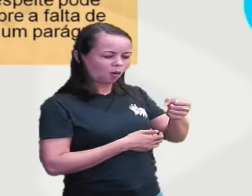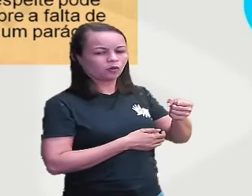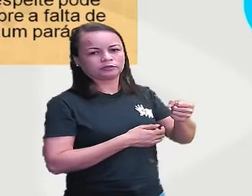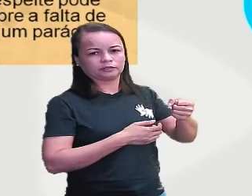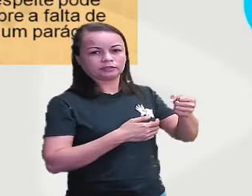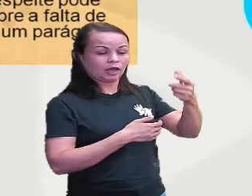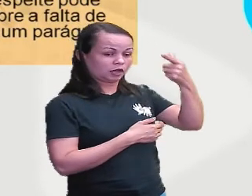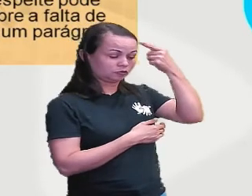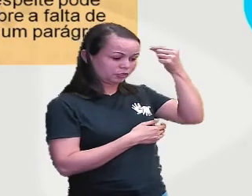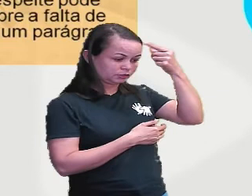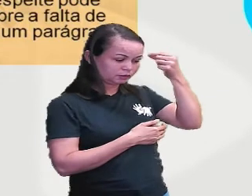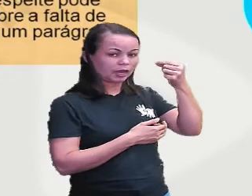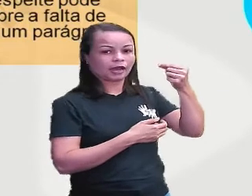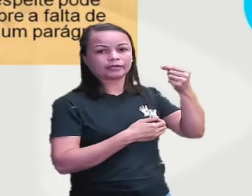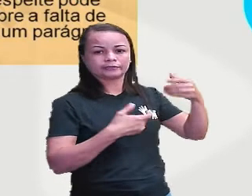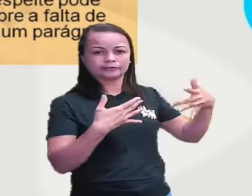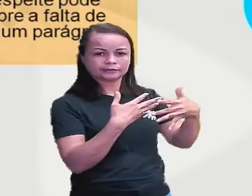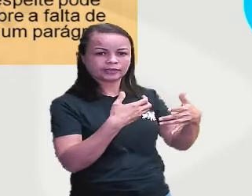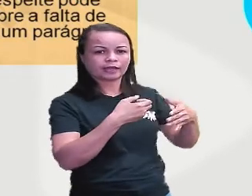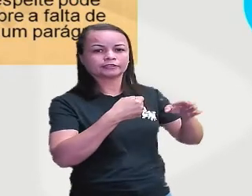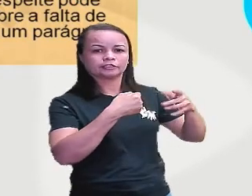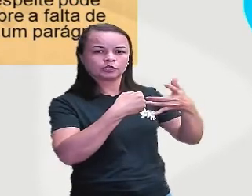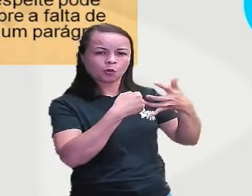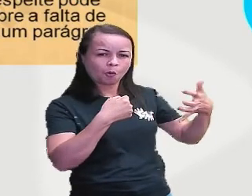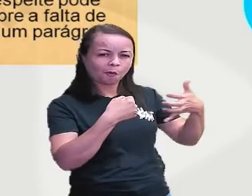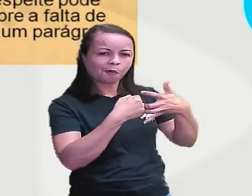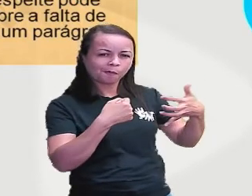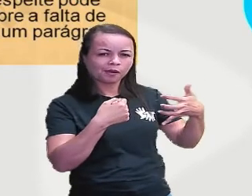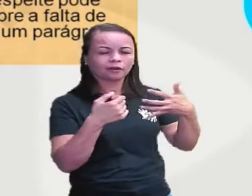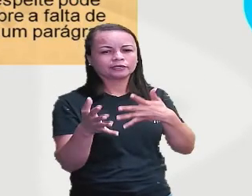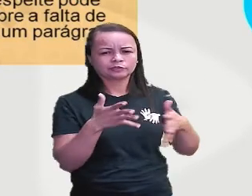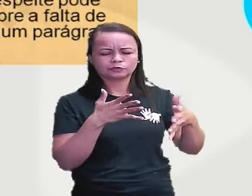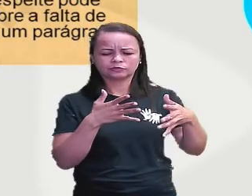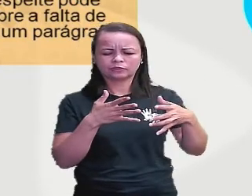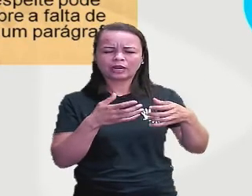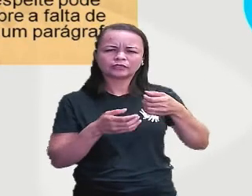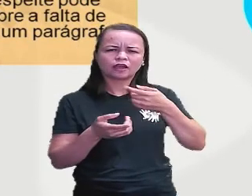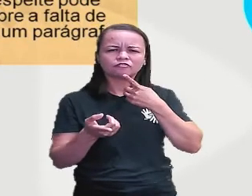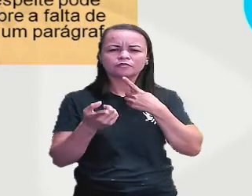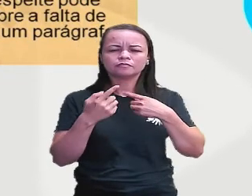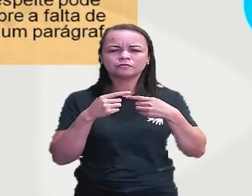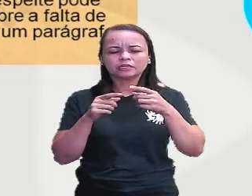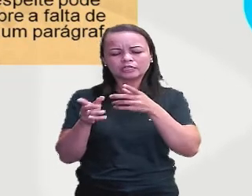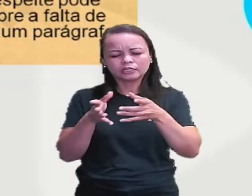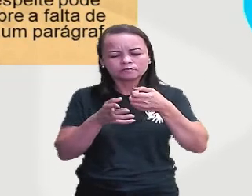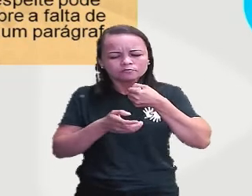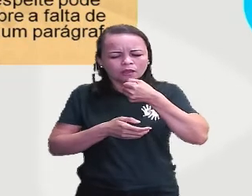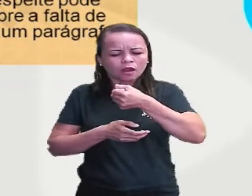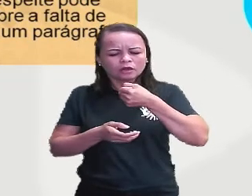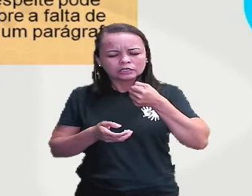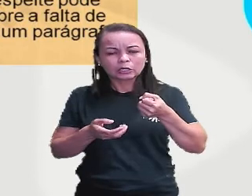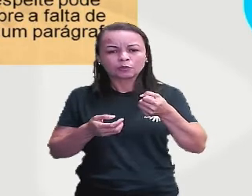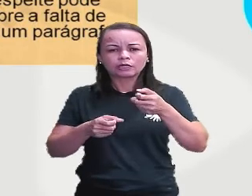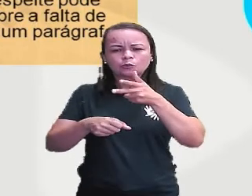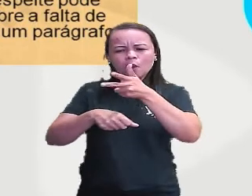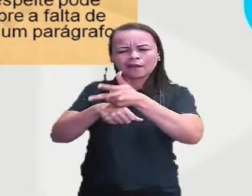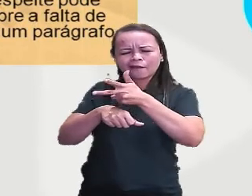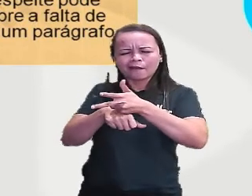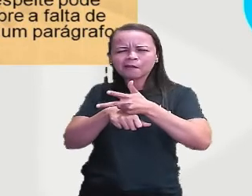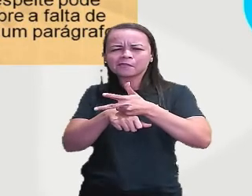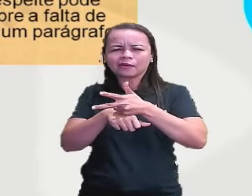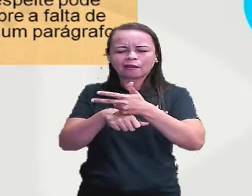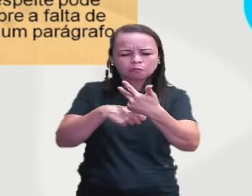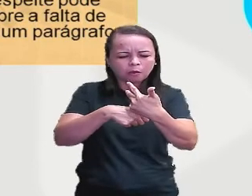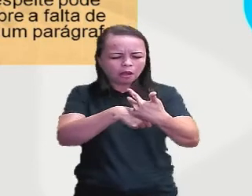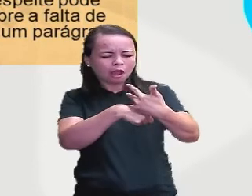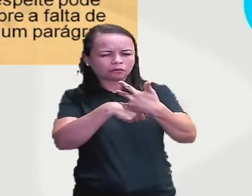me entrevistando, tarefa que eu não desejo a ninguém, enquanto uma câmera de TV gravava tudo. Dei